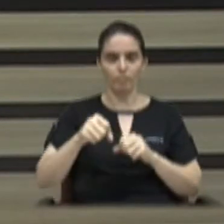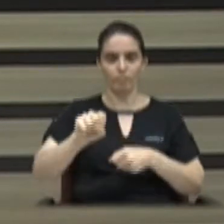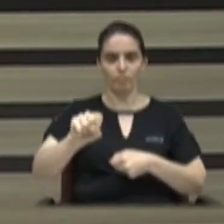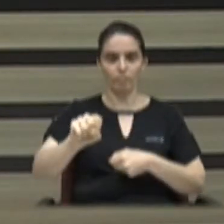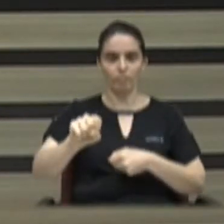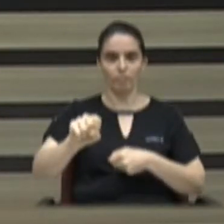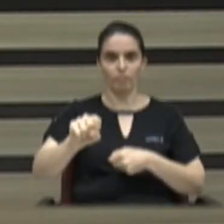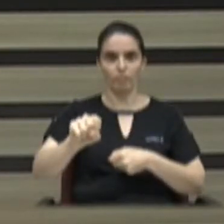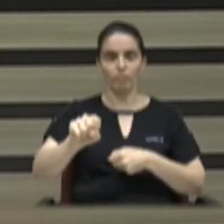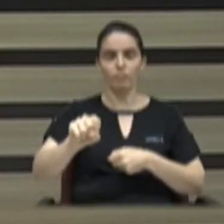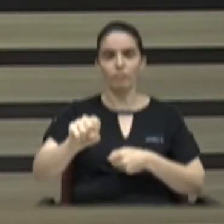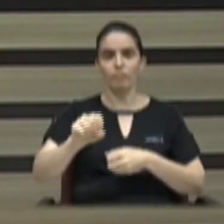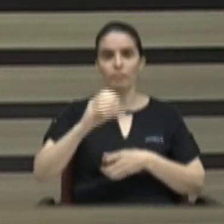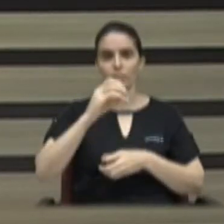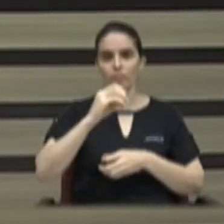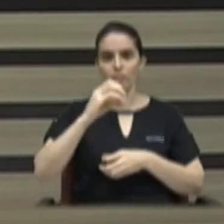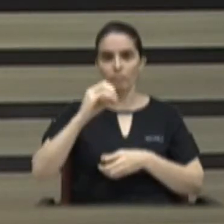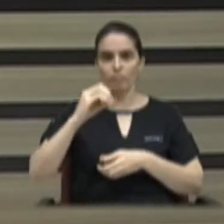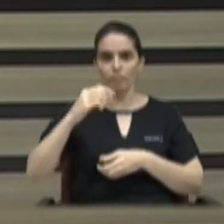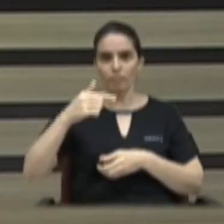de encaminhamento